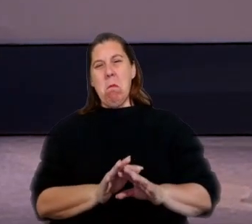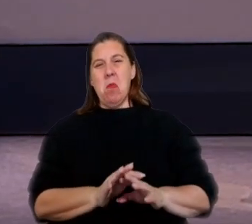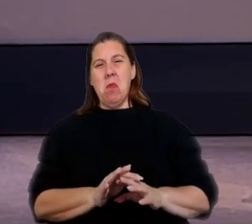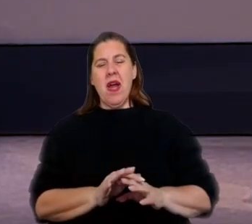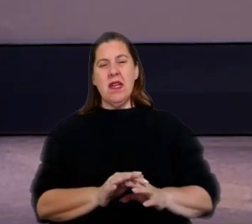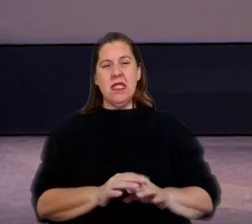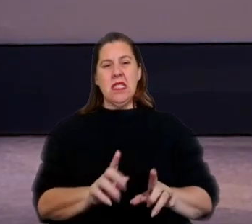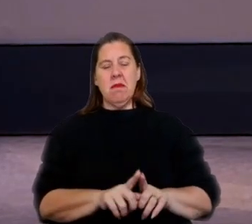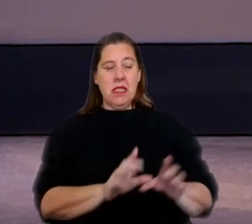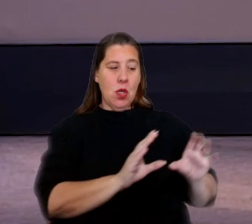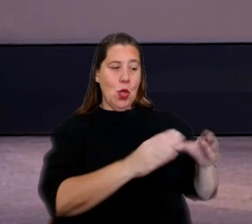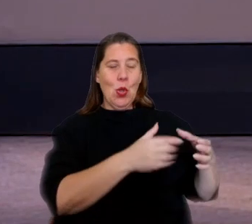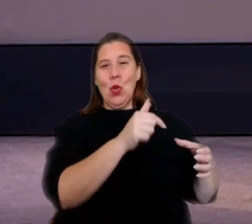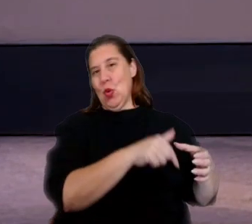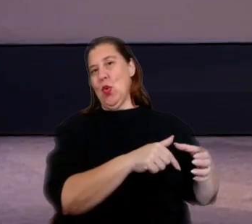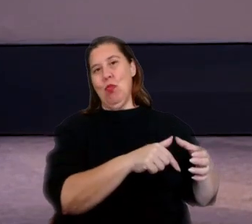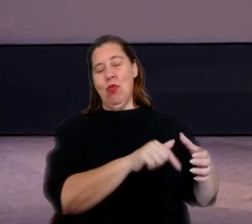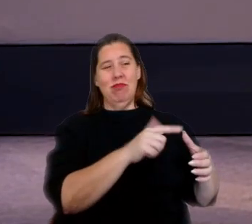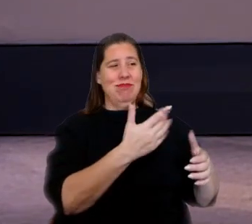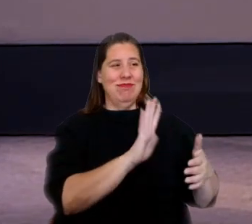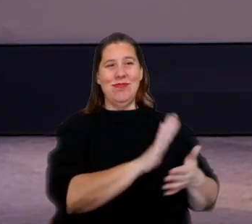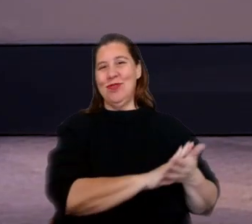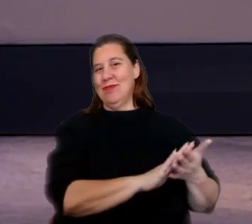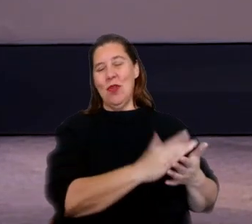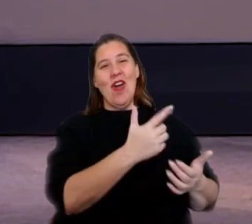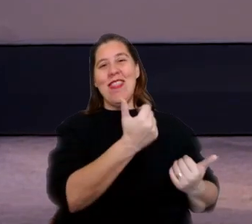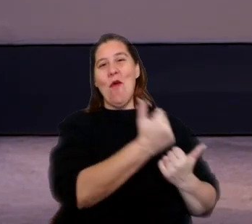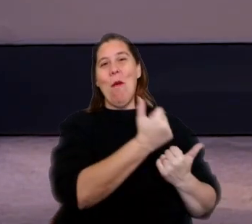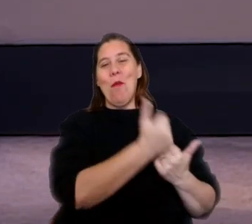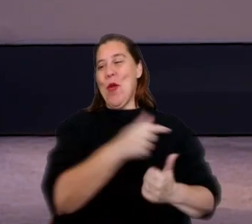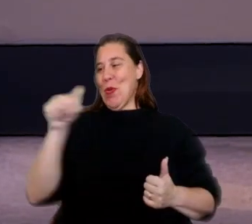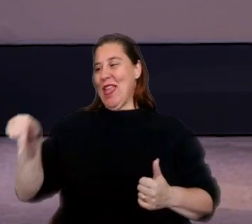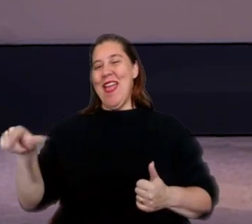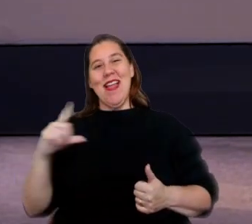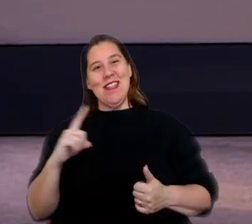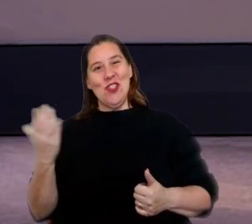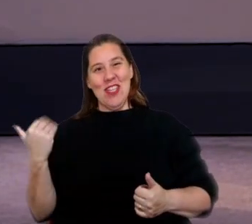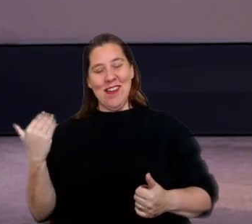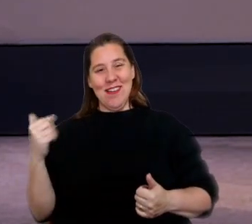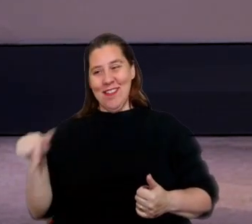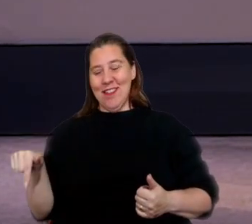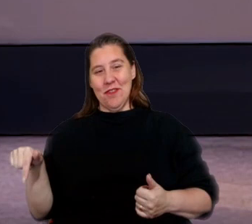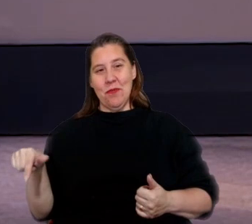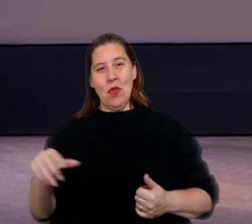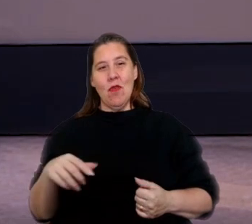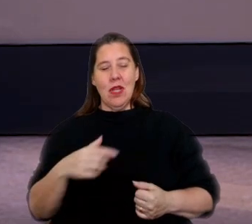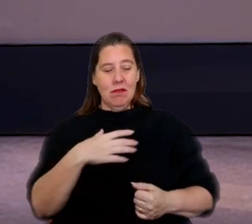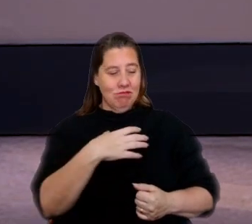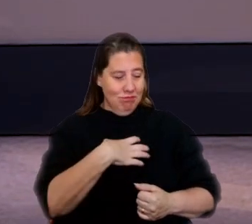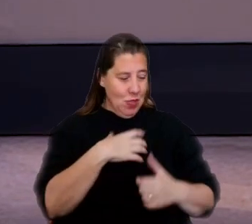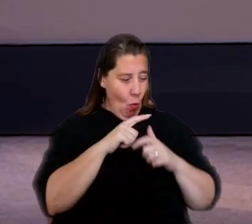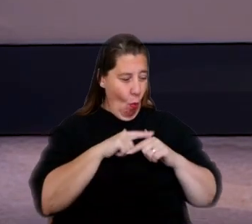é en passant, até porque esse grupo não vai dar a sustentação que ele tinha na amizade anterior. Então, o que fica